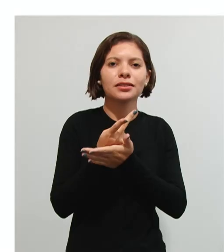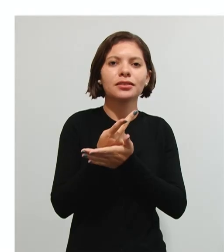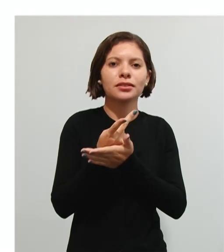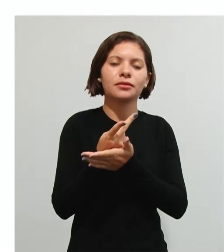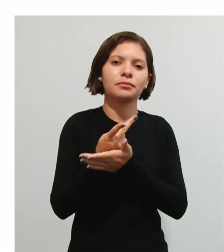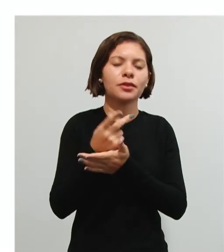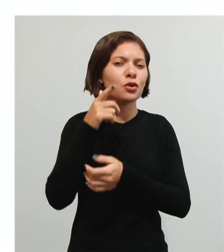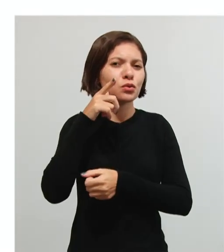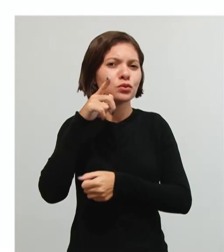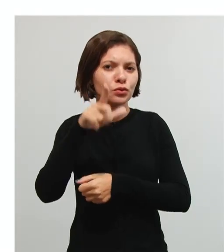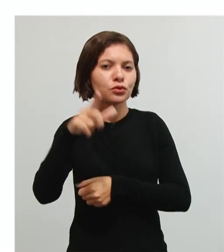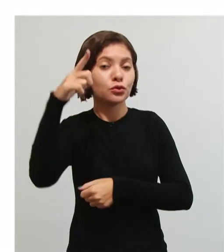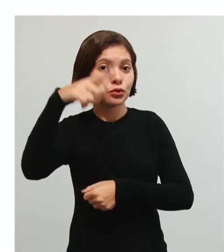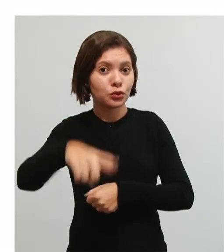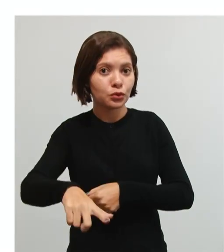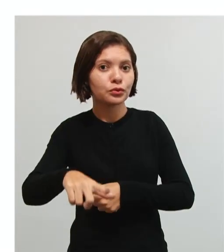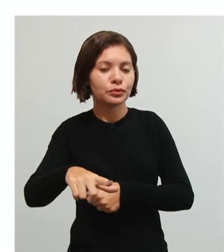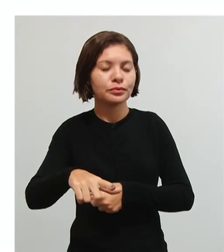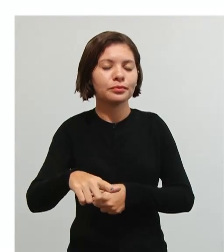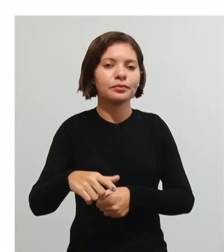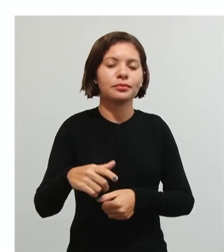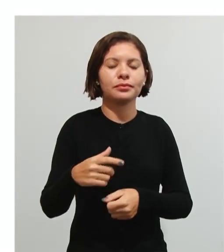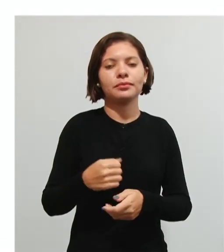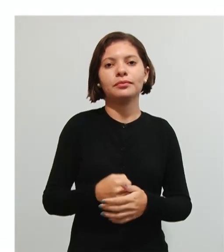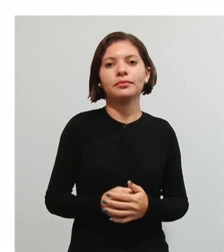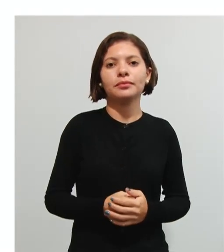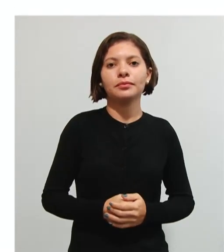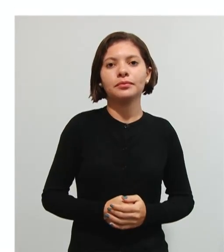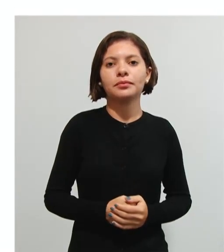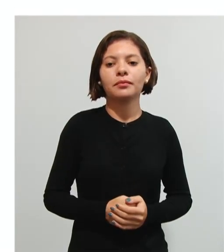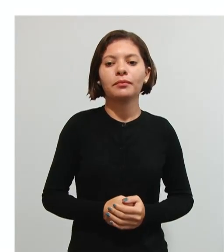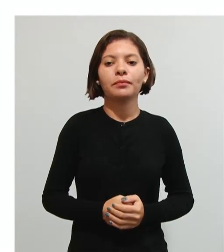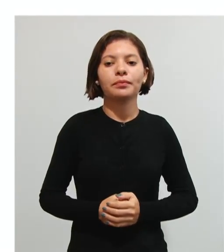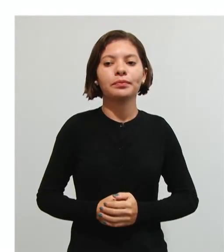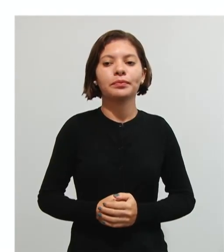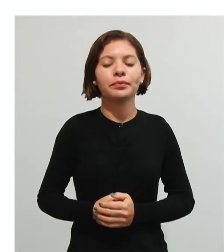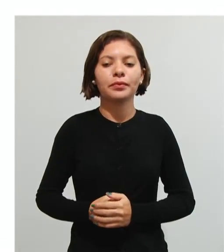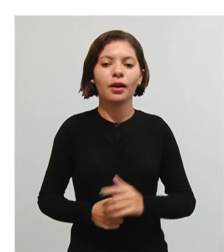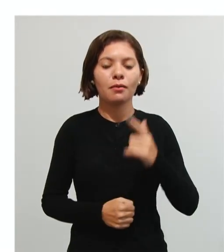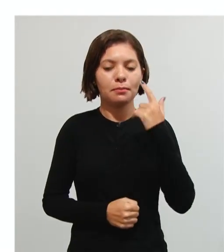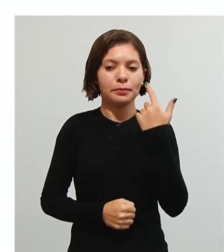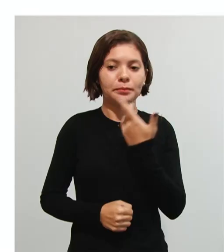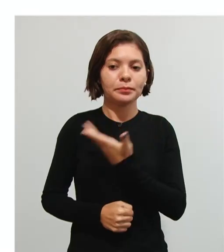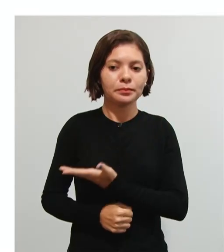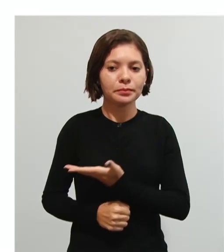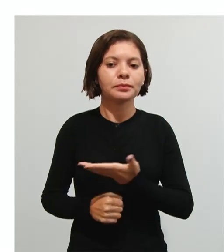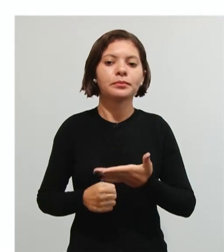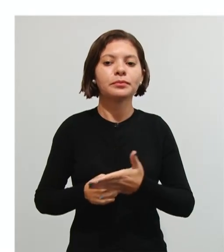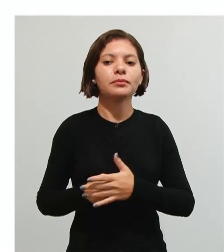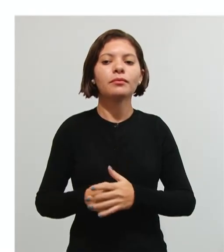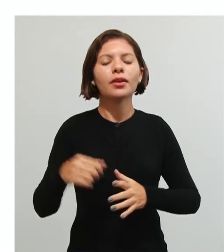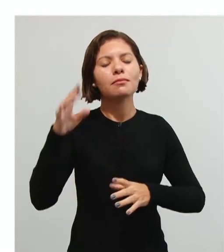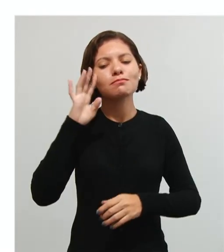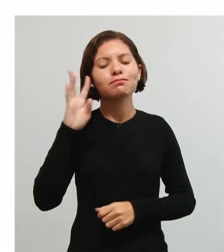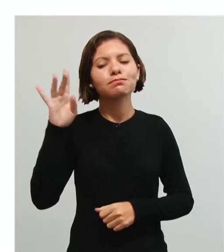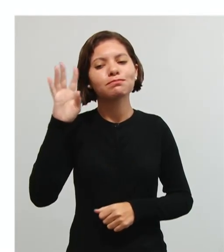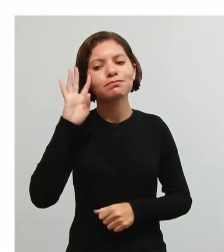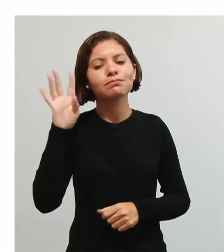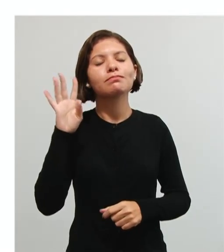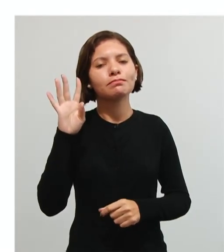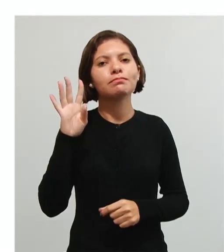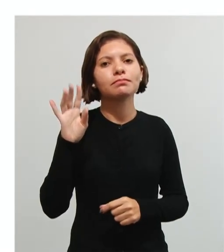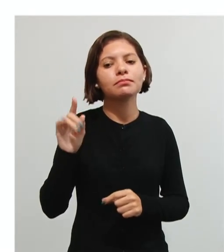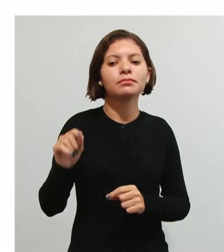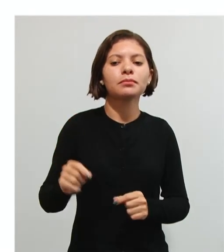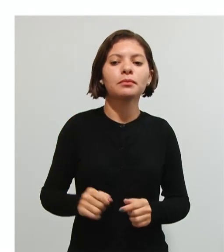errada, porque senão ele não chega a um resultado realmente satisfatório. Sensibilidade social, imaginação